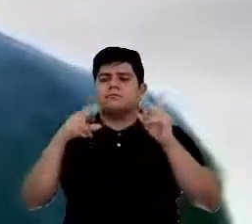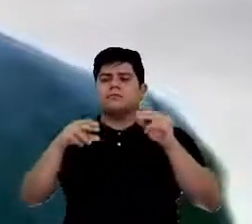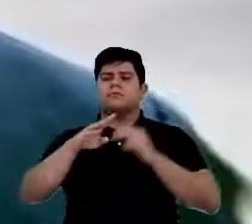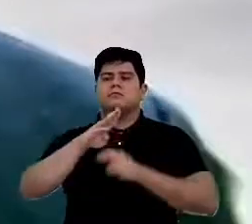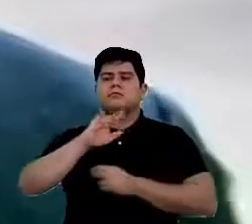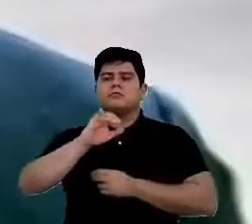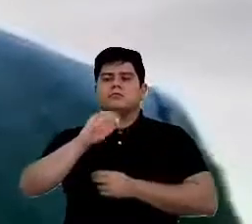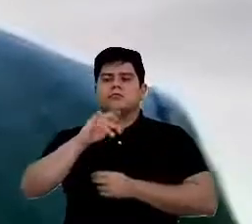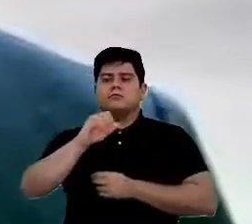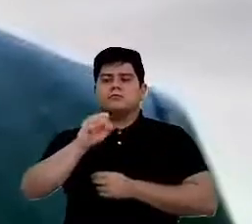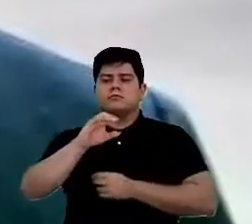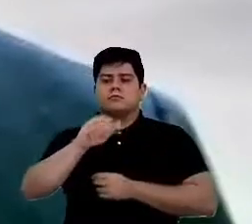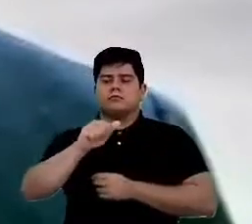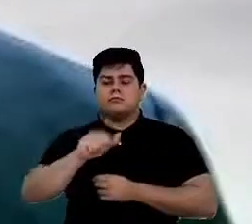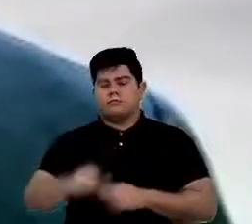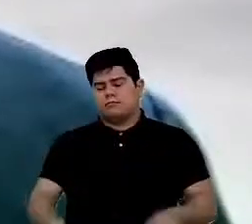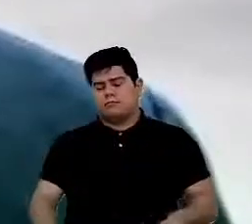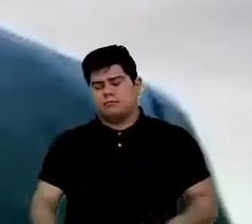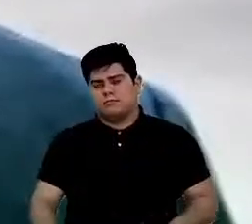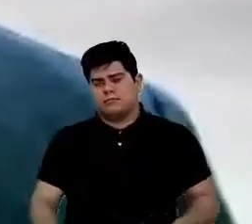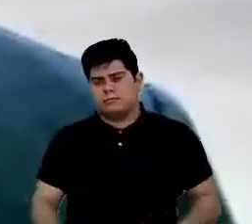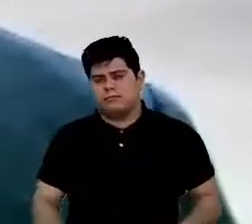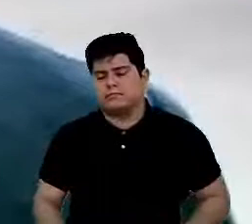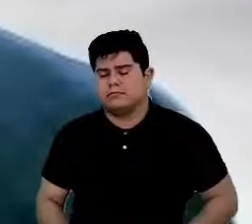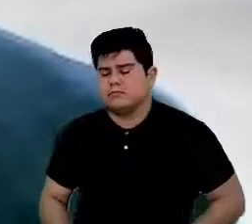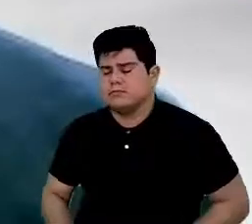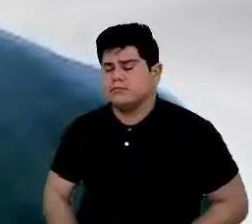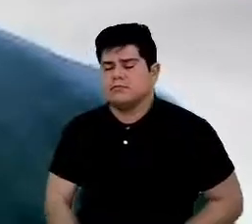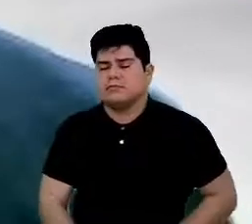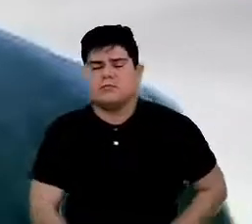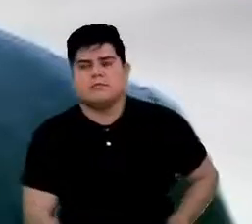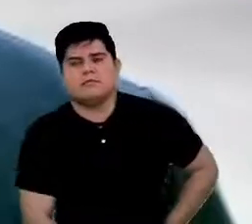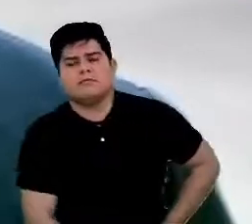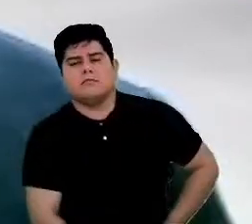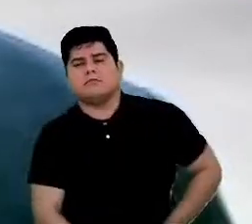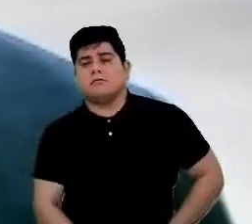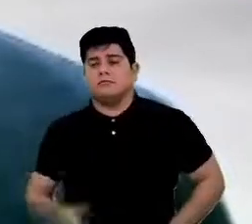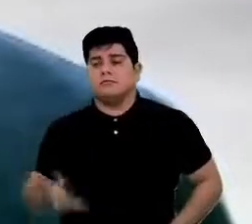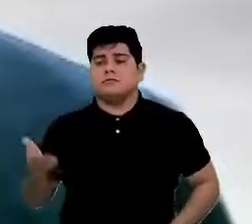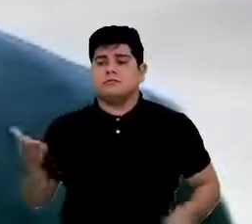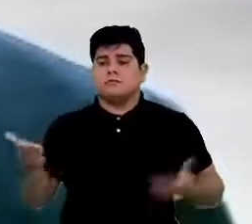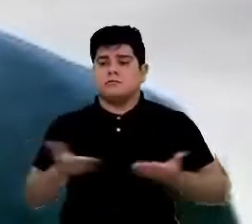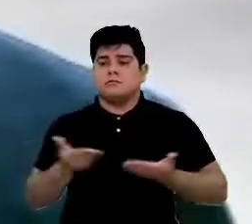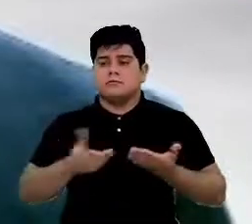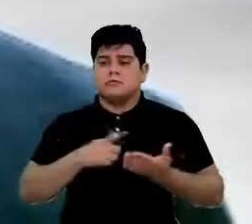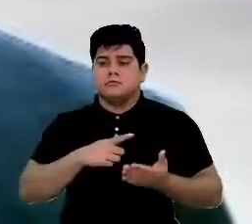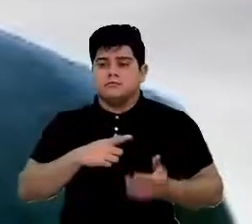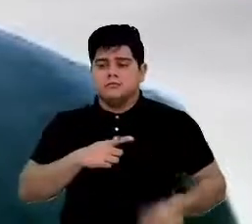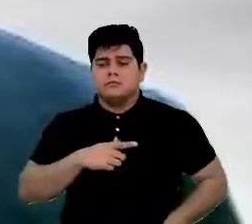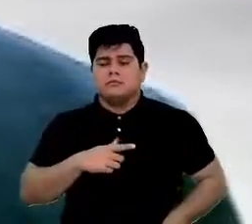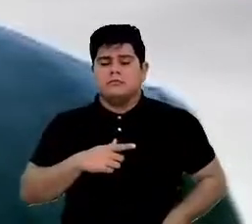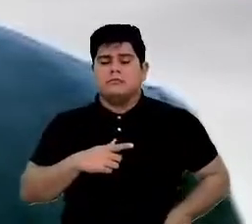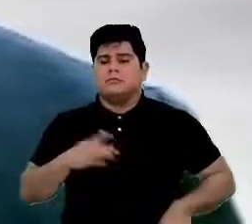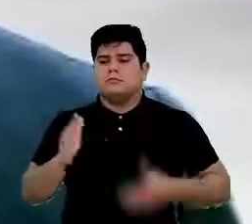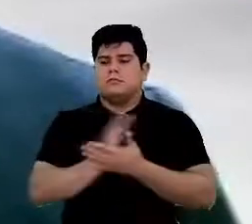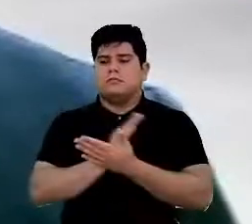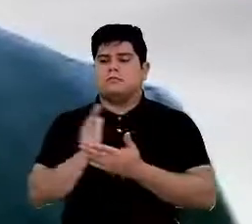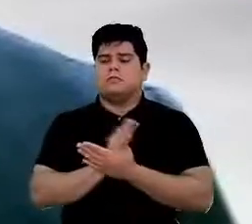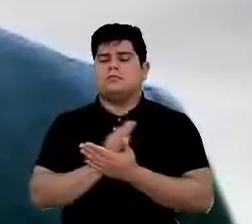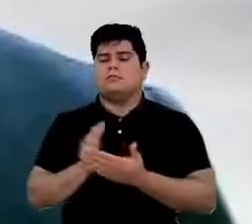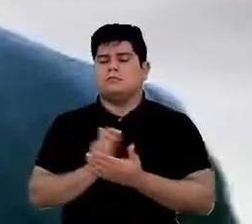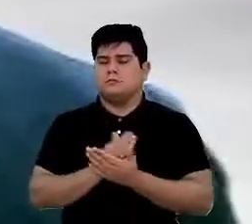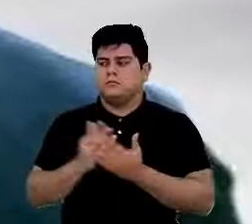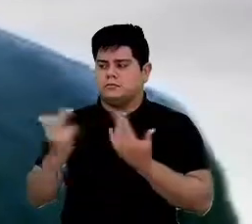biópsia cardíaca, né? Então, hoje a gente tem, principalmente em pacientes que são parentes de pacientes